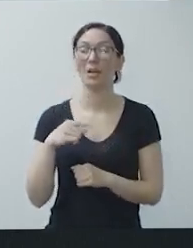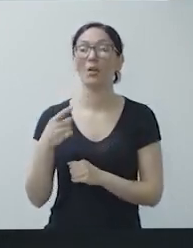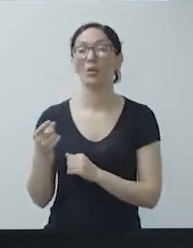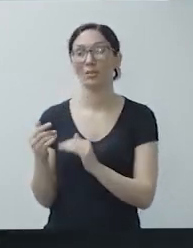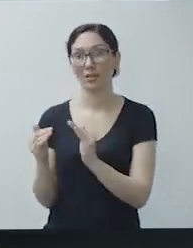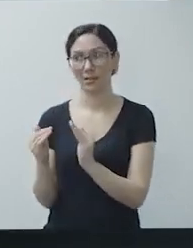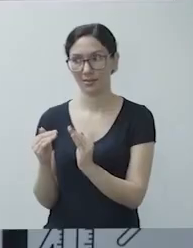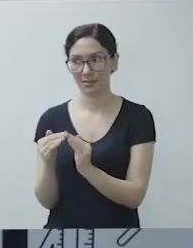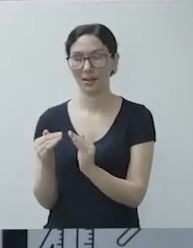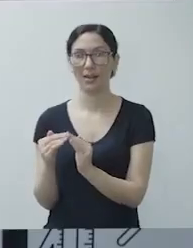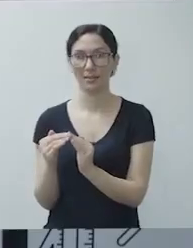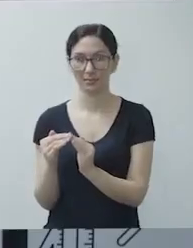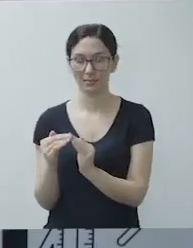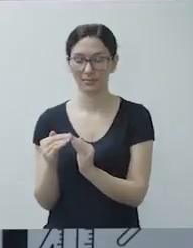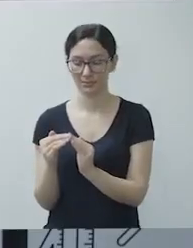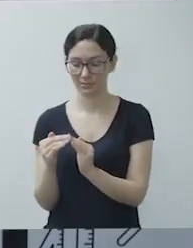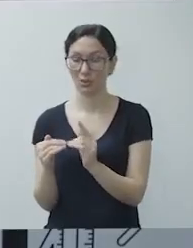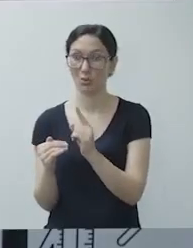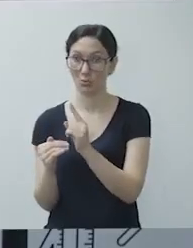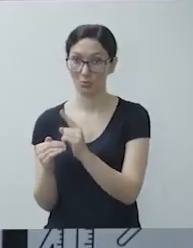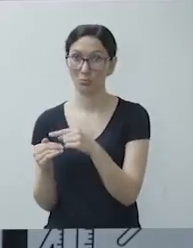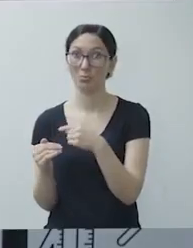casinha...